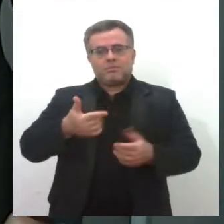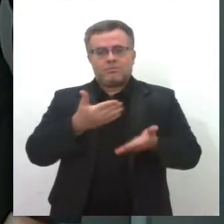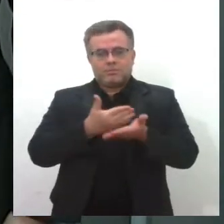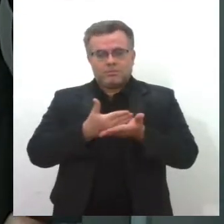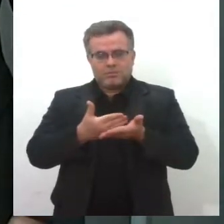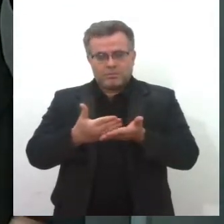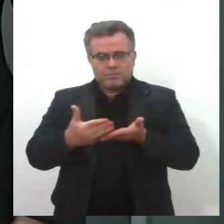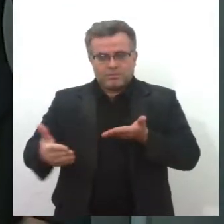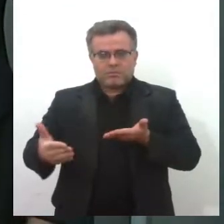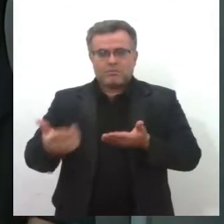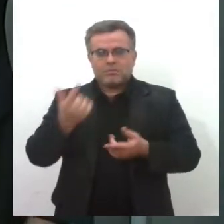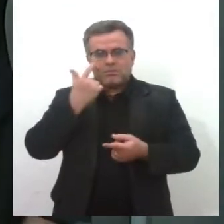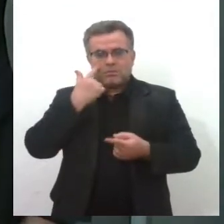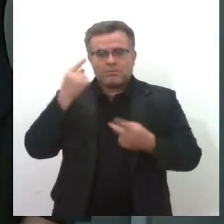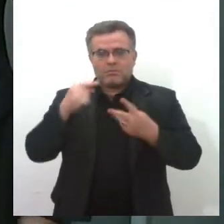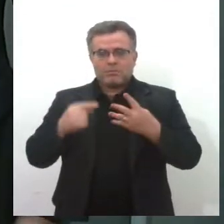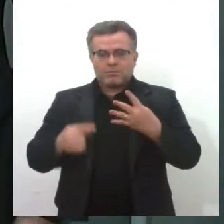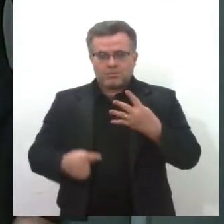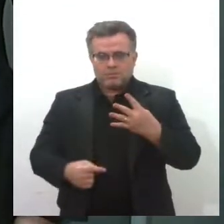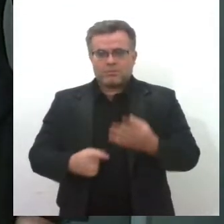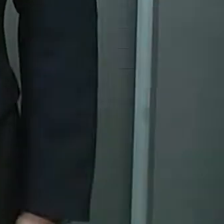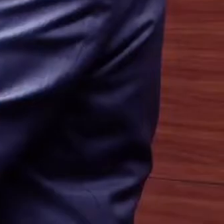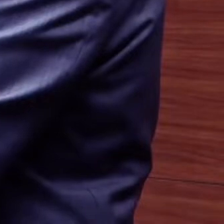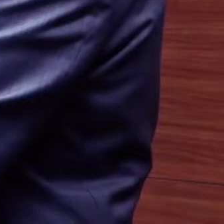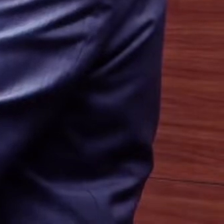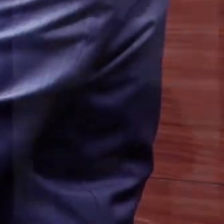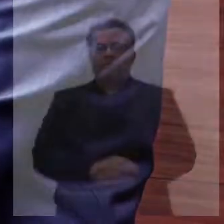já está no ar e você confere hoje.